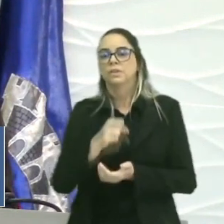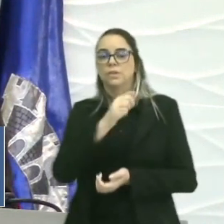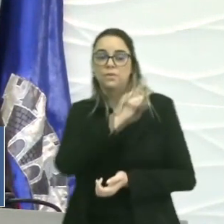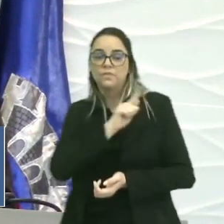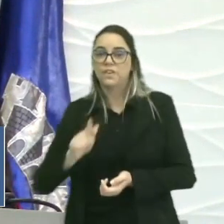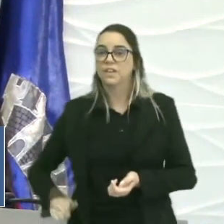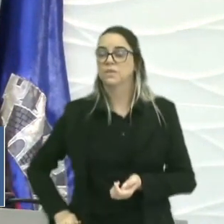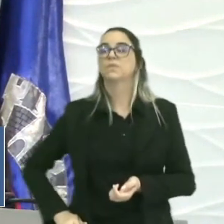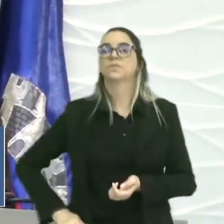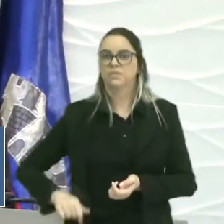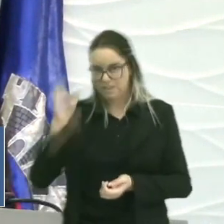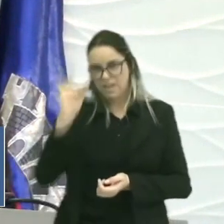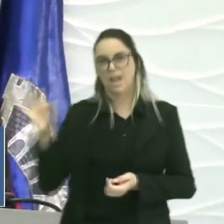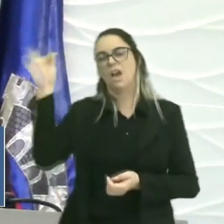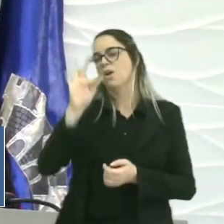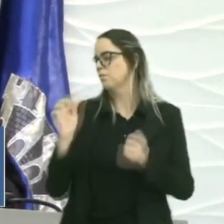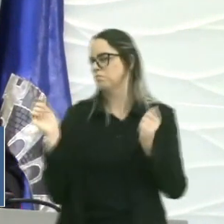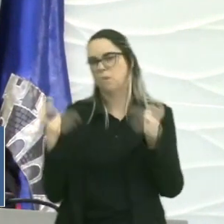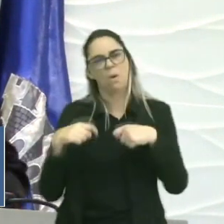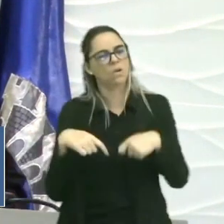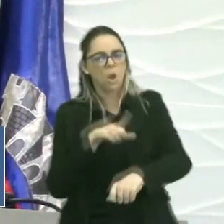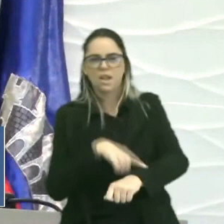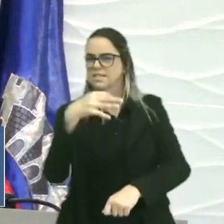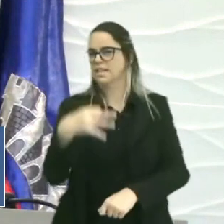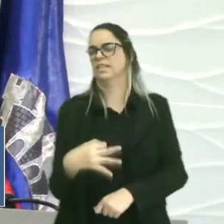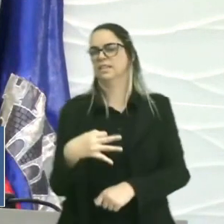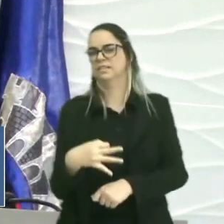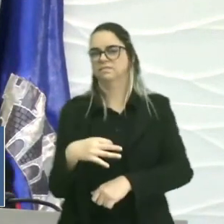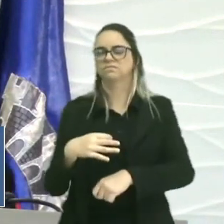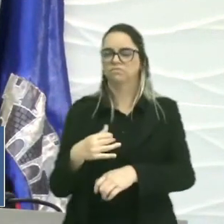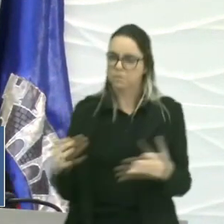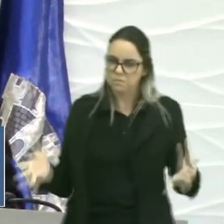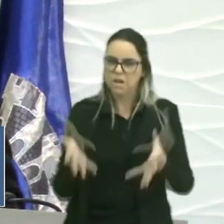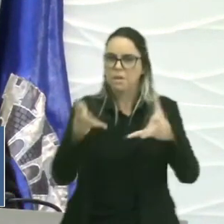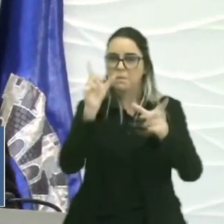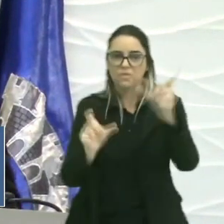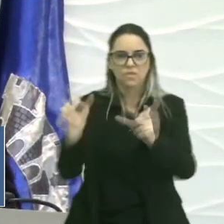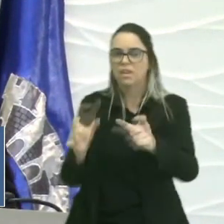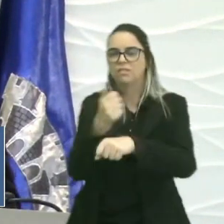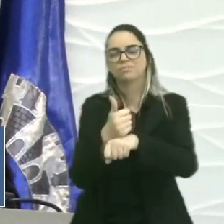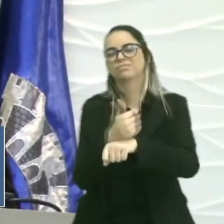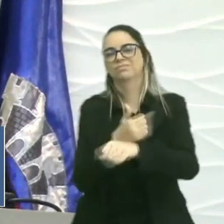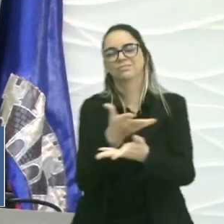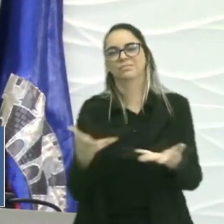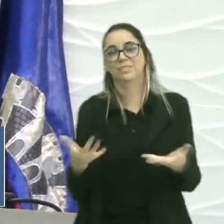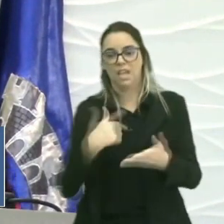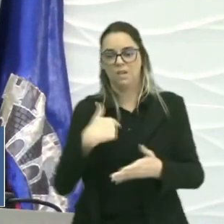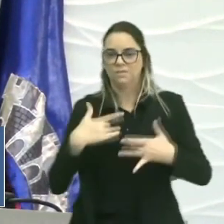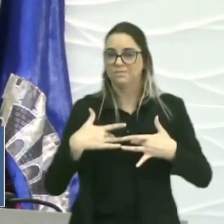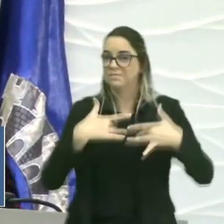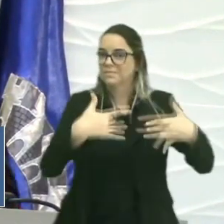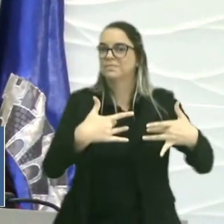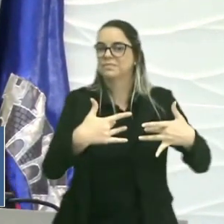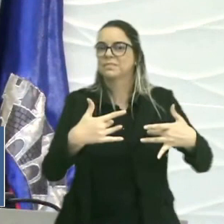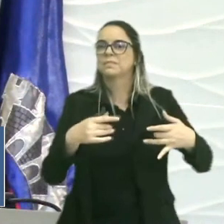só enaltecer todos os esforços desses profissionais. Então, fica feito aqui o meu registro e dizer que estou à disposição da nossa